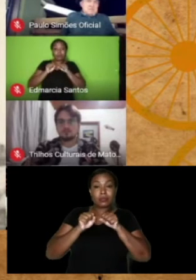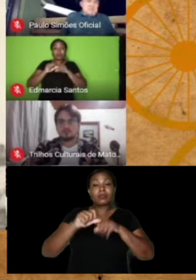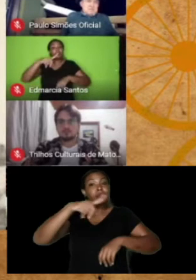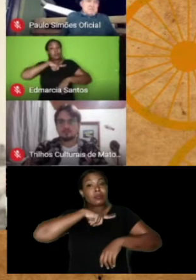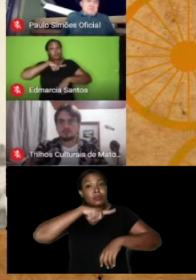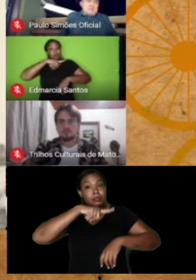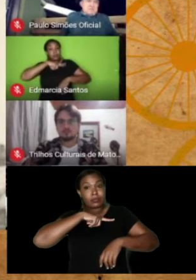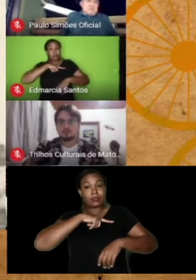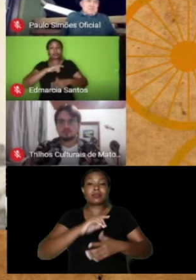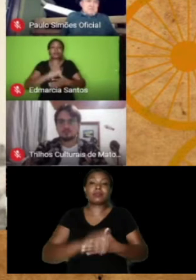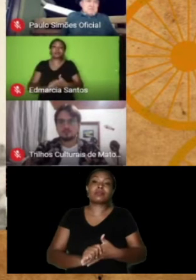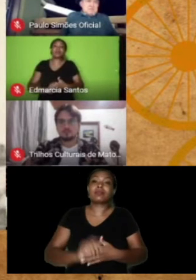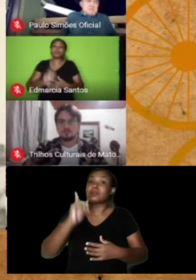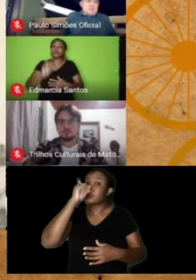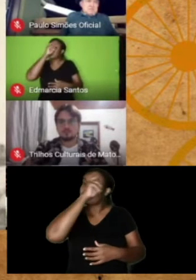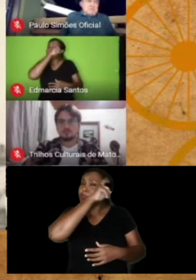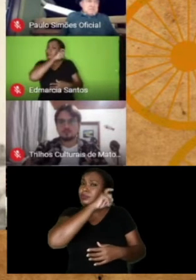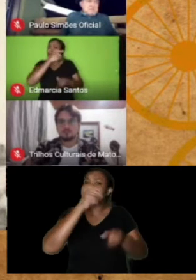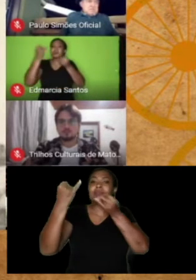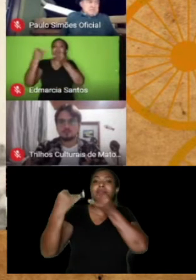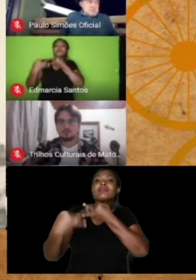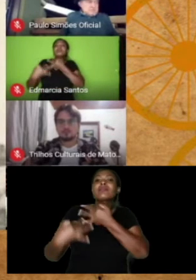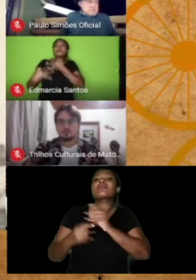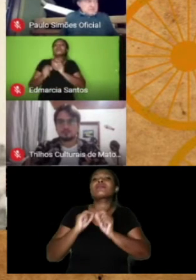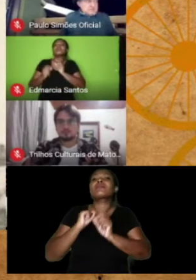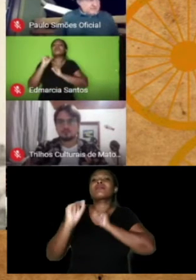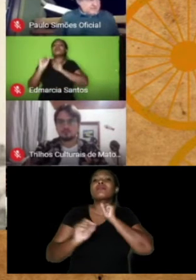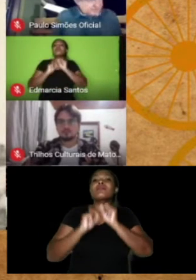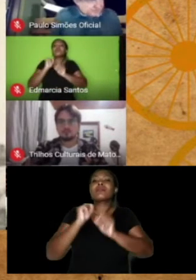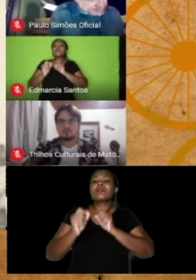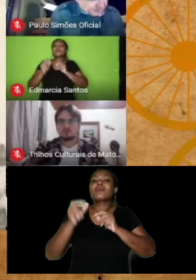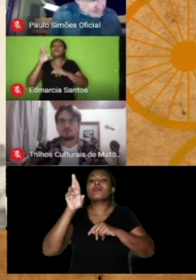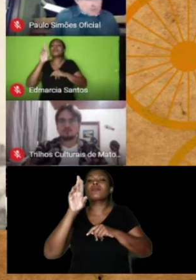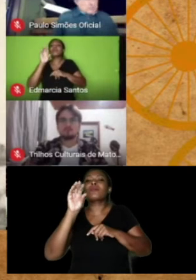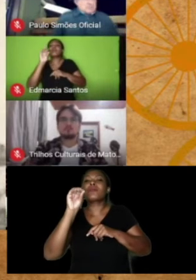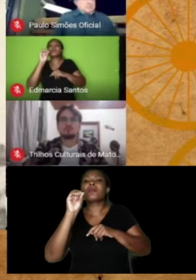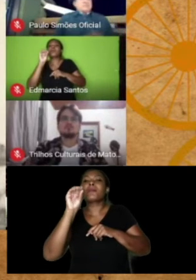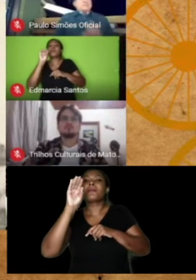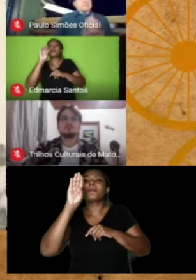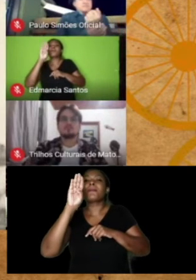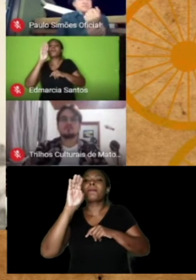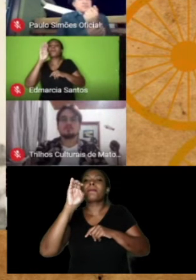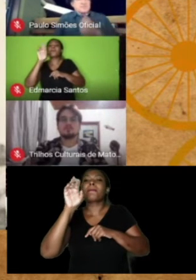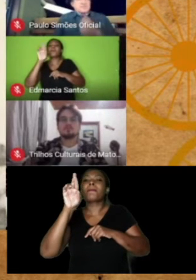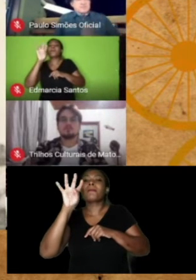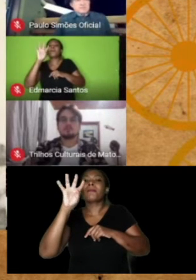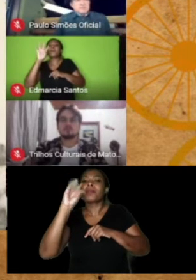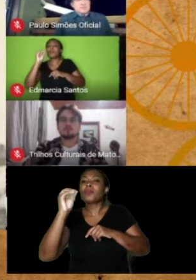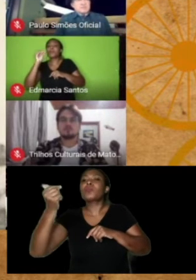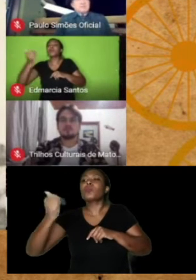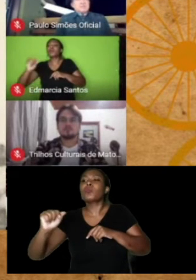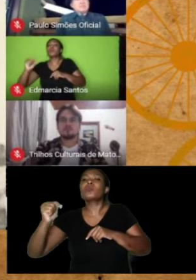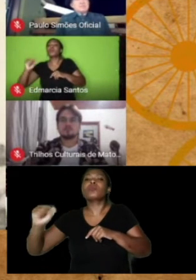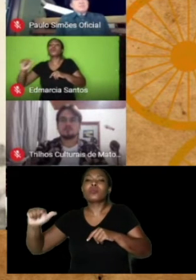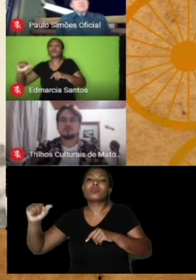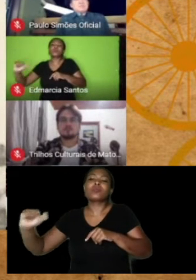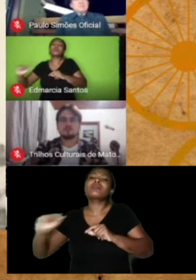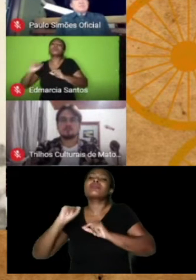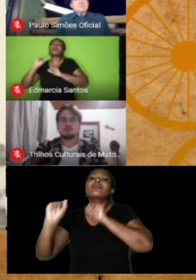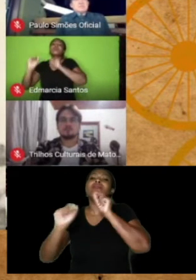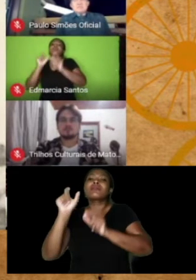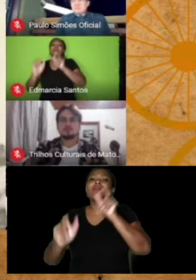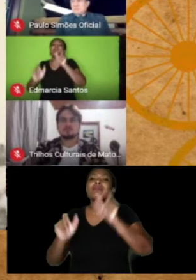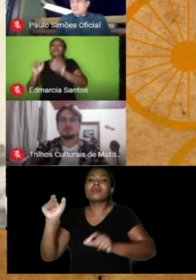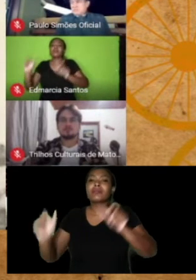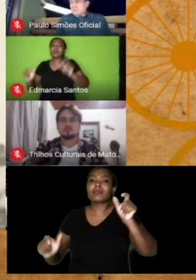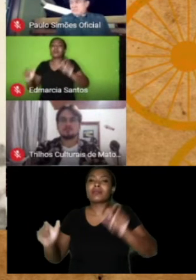né? É muito difícil falar quem é o Roberto, quem é a Madalena, quem são tantos outros. Eles nada